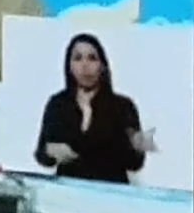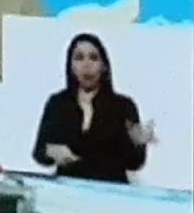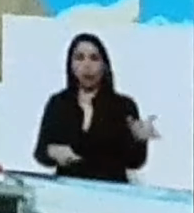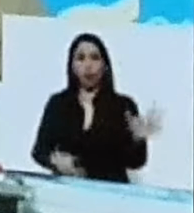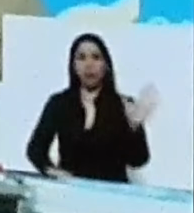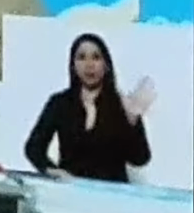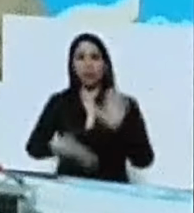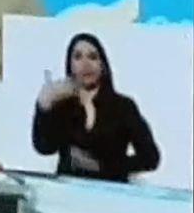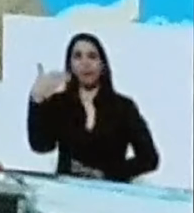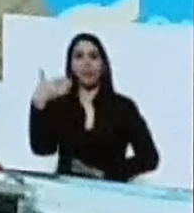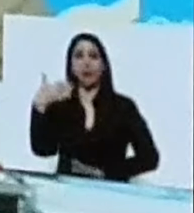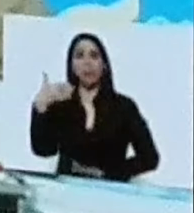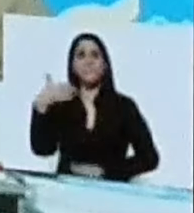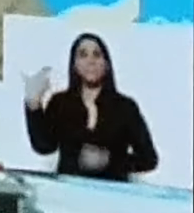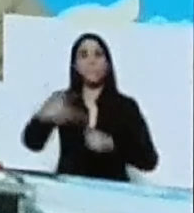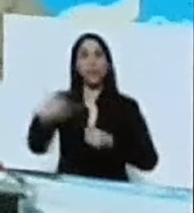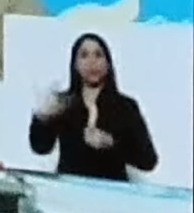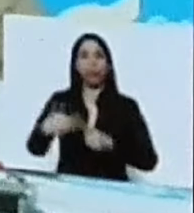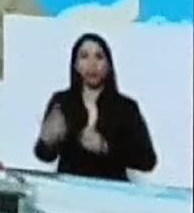el petróleo.